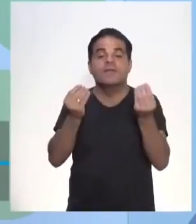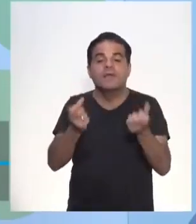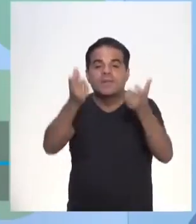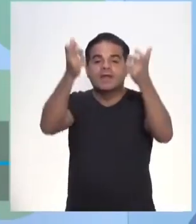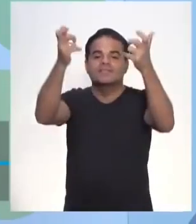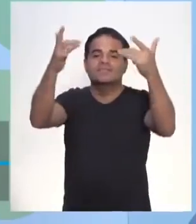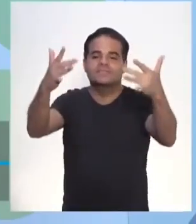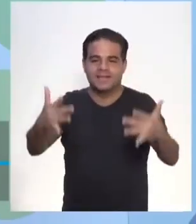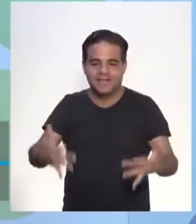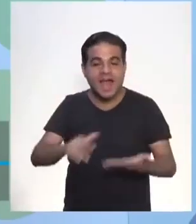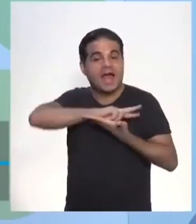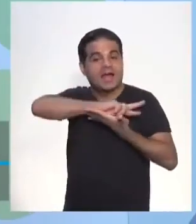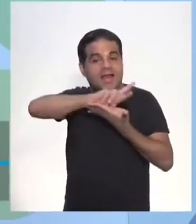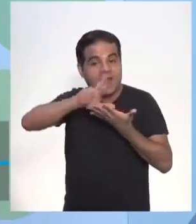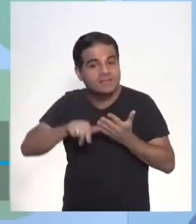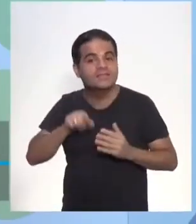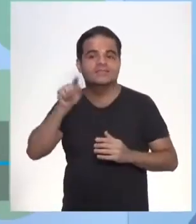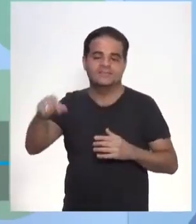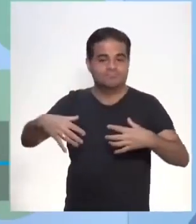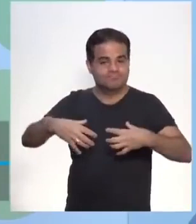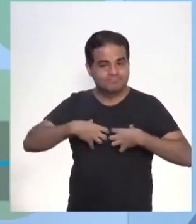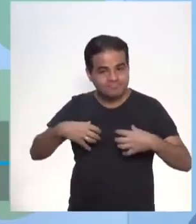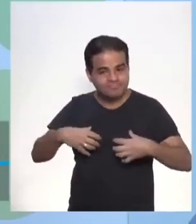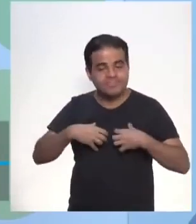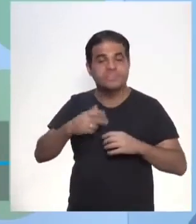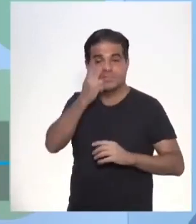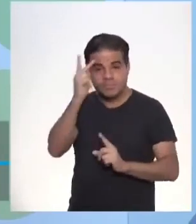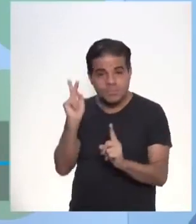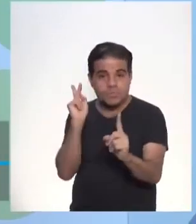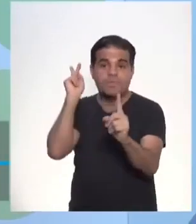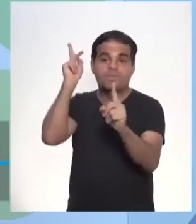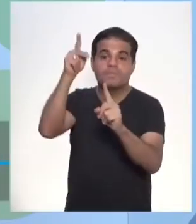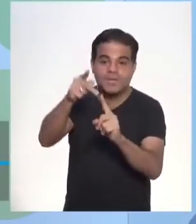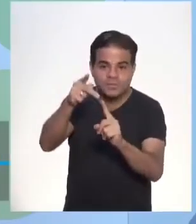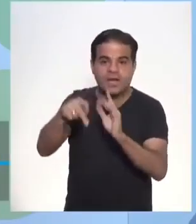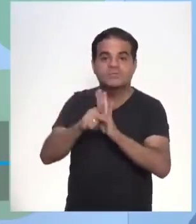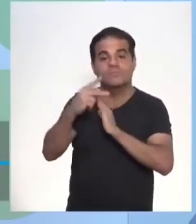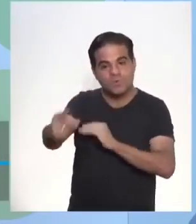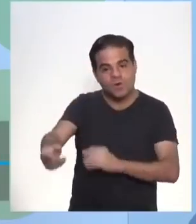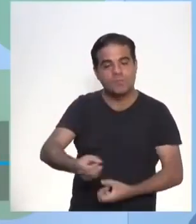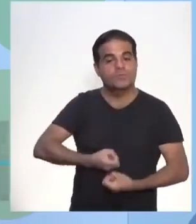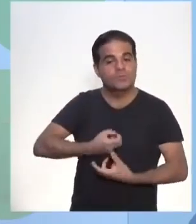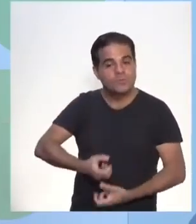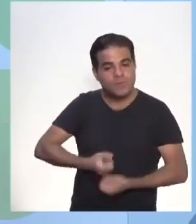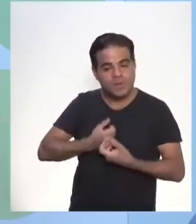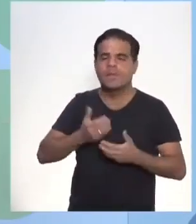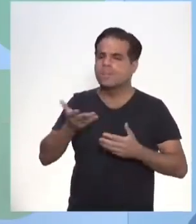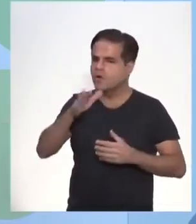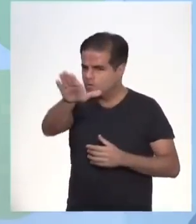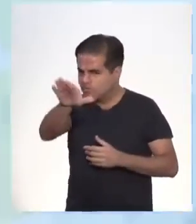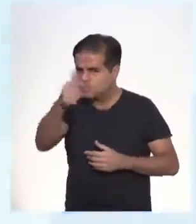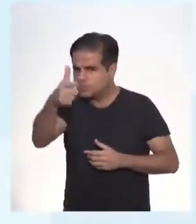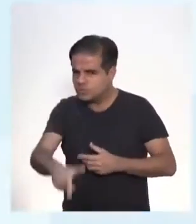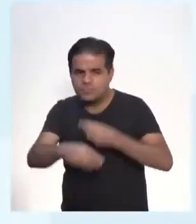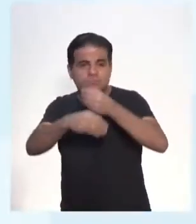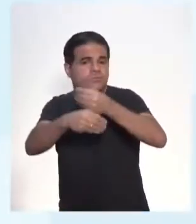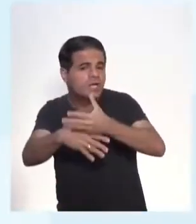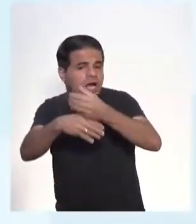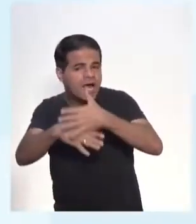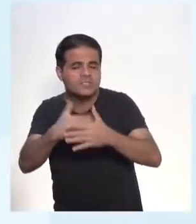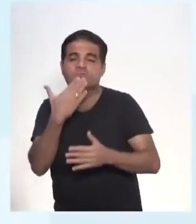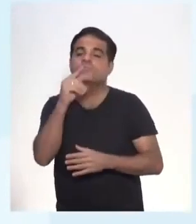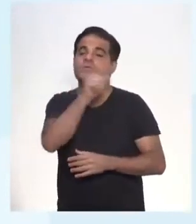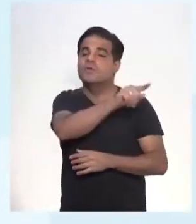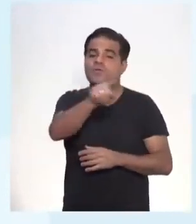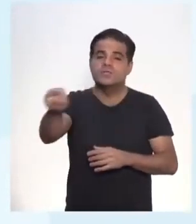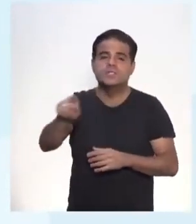justificar a caracterização da personagem, né? Do poema. Então, agora eu vou chamar vocês no chat de novo, olha só o que eu vou pedir para